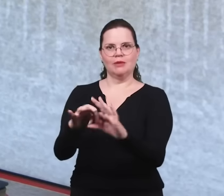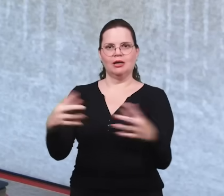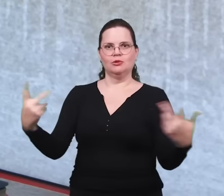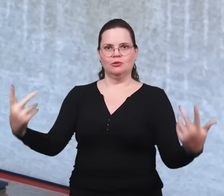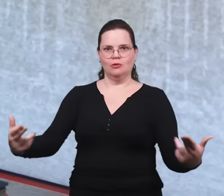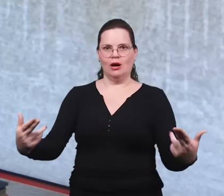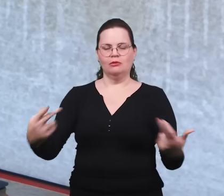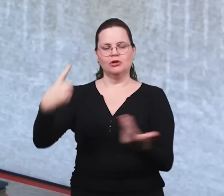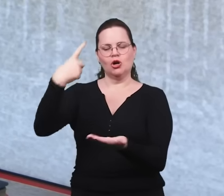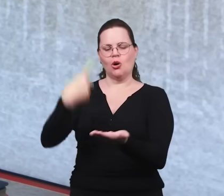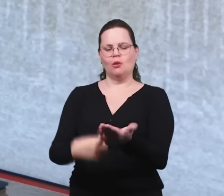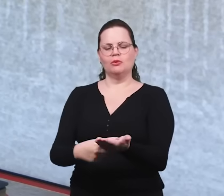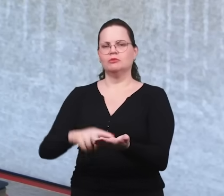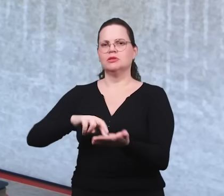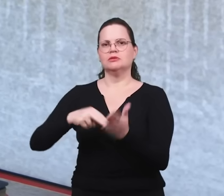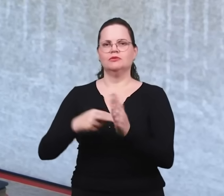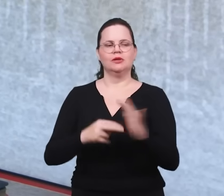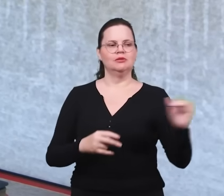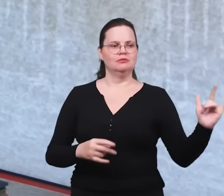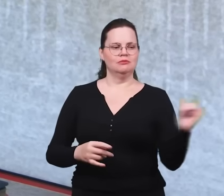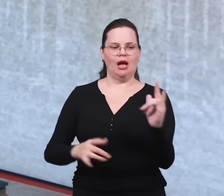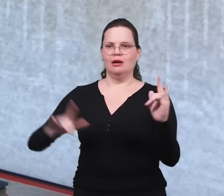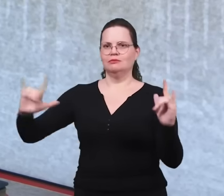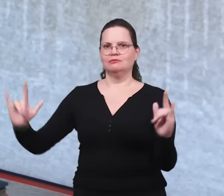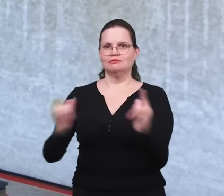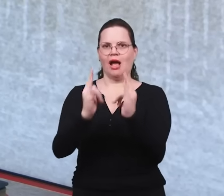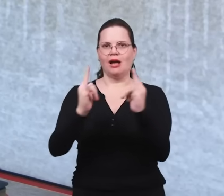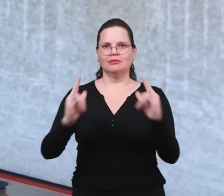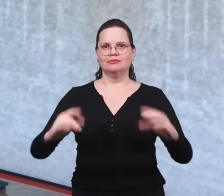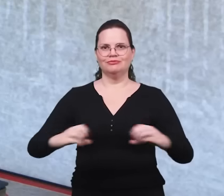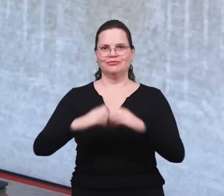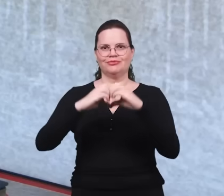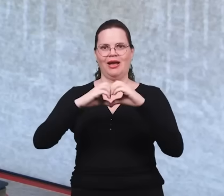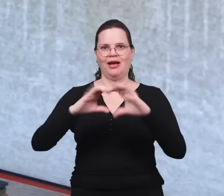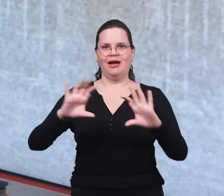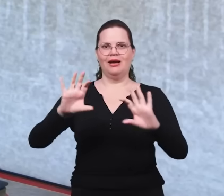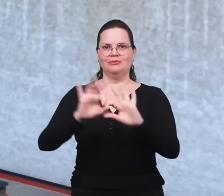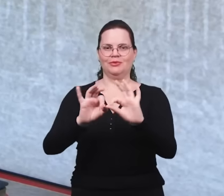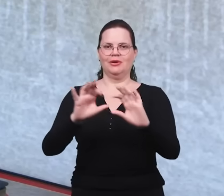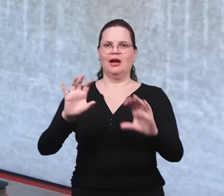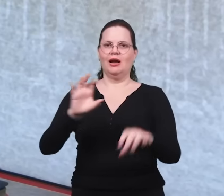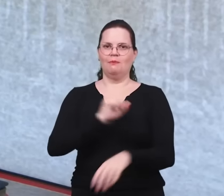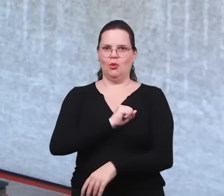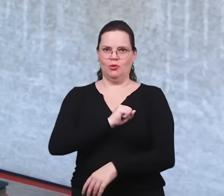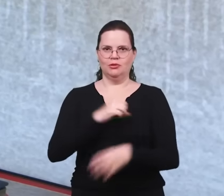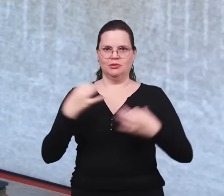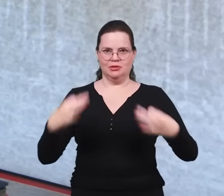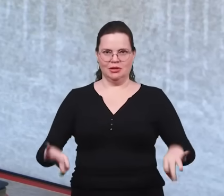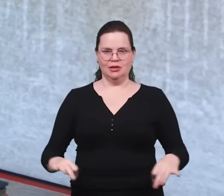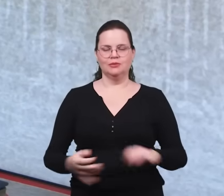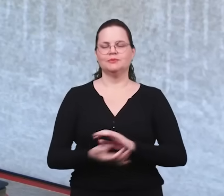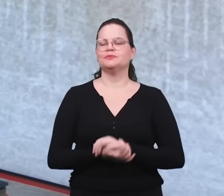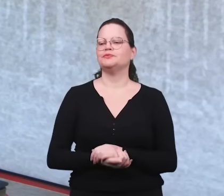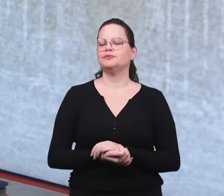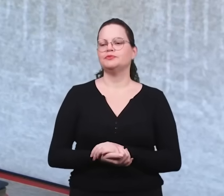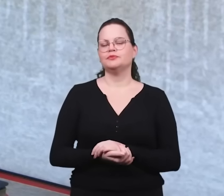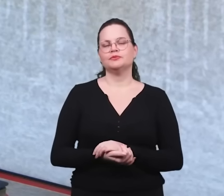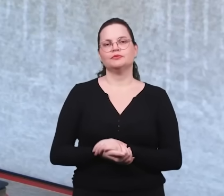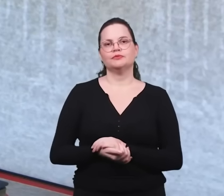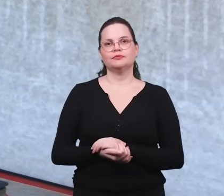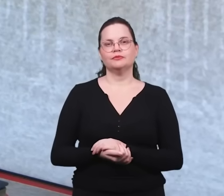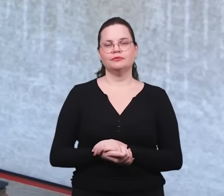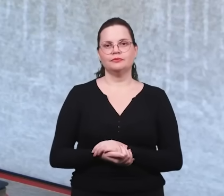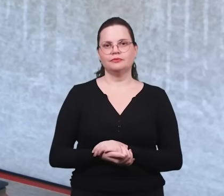amor mútuo entre ambos, entre o esposo e a esposa. Agora, o que é desconhecido nessa